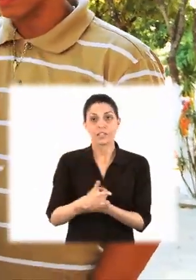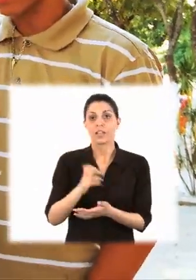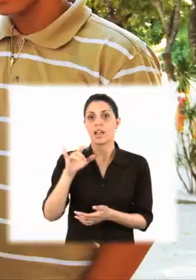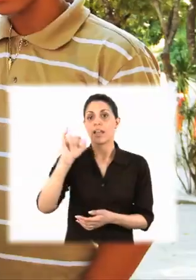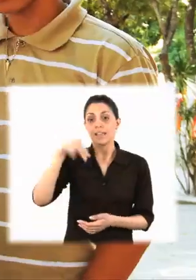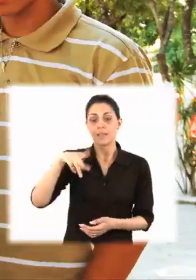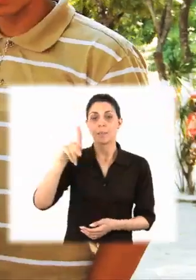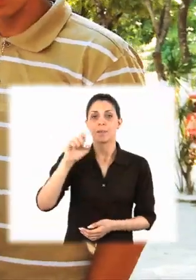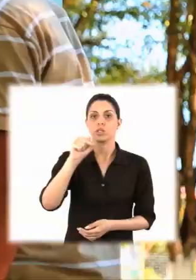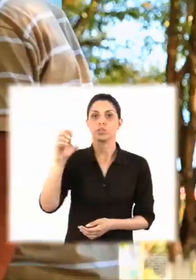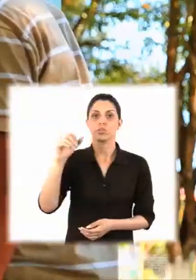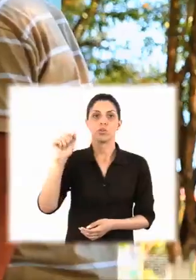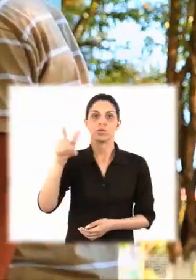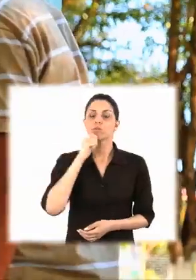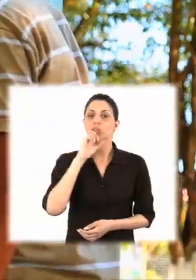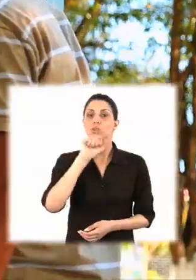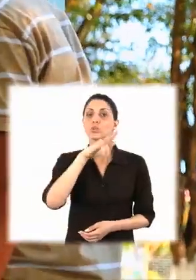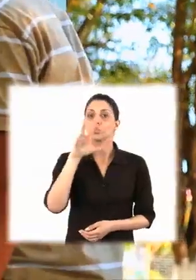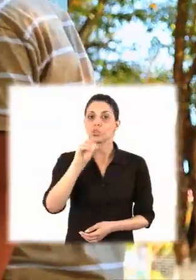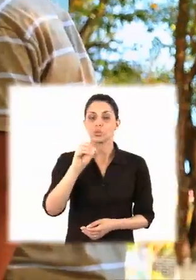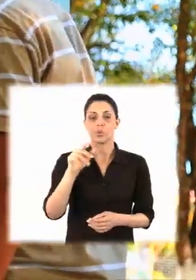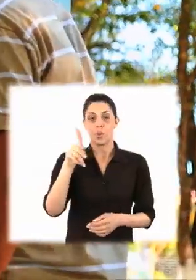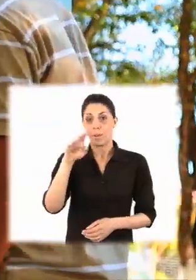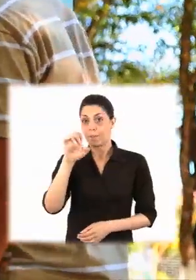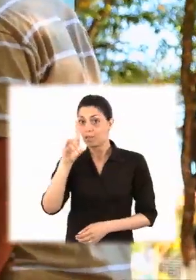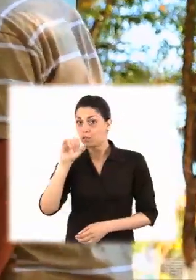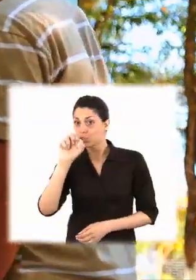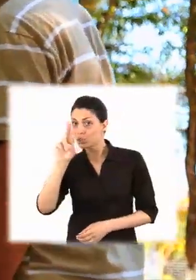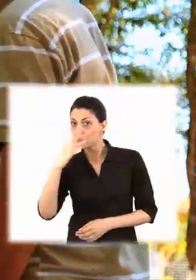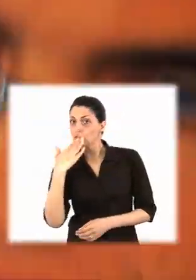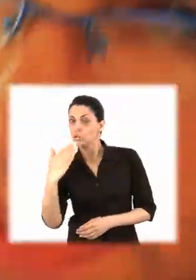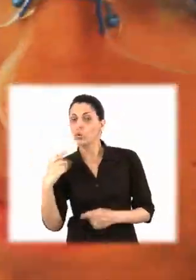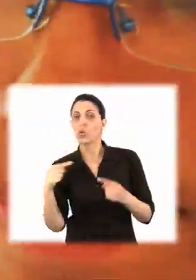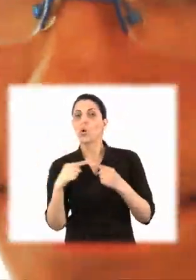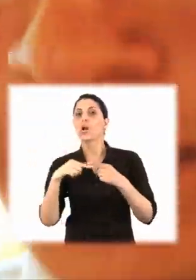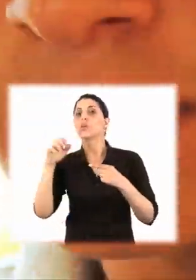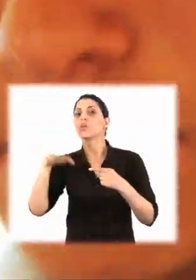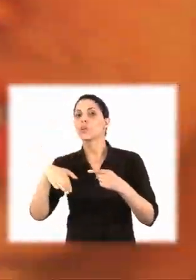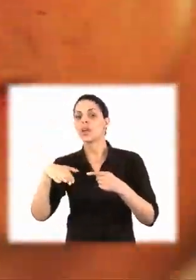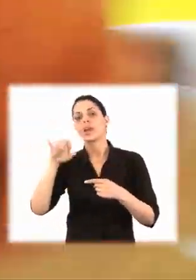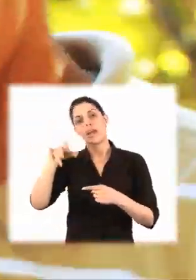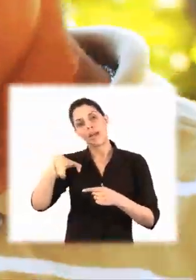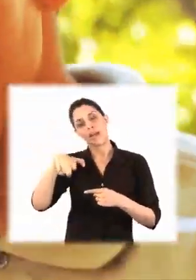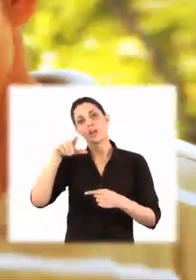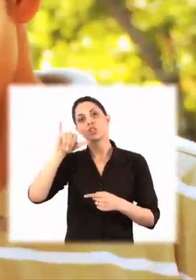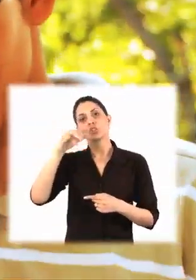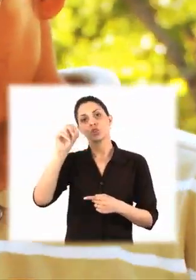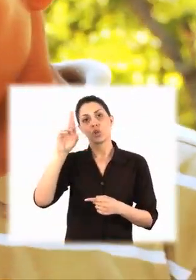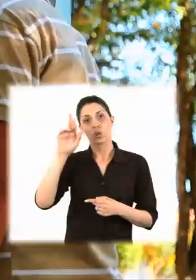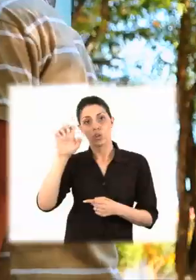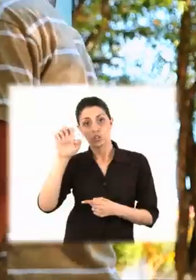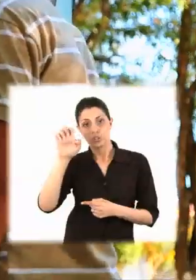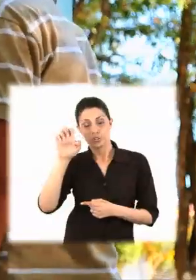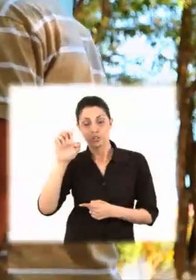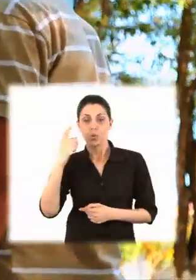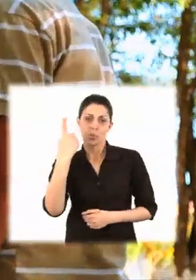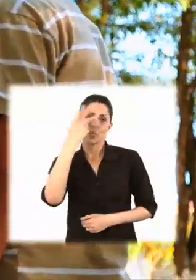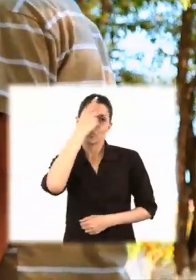tem sujeito para ele. Pediu, concorda com quem? Concorda com o Jorge. Ele pediu. É uma pessoa